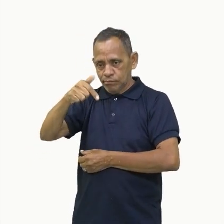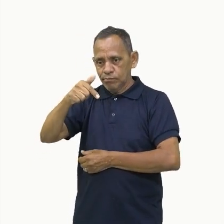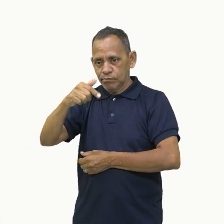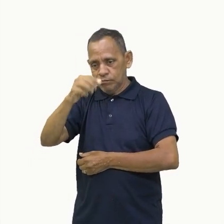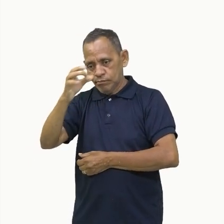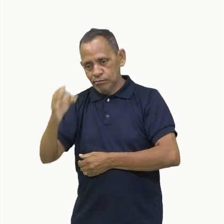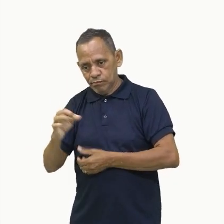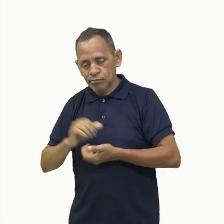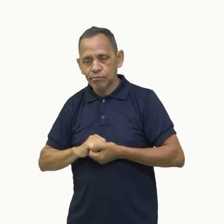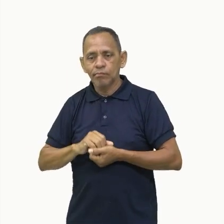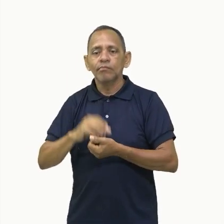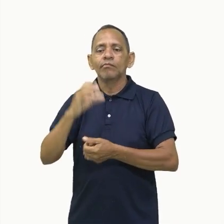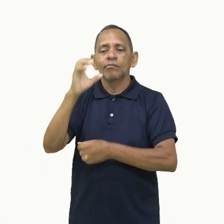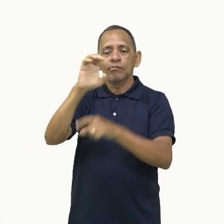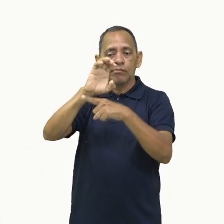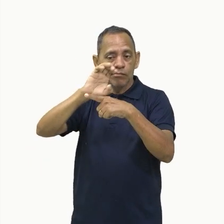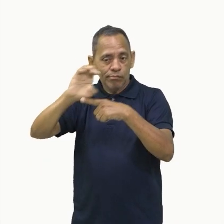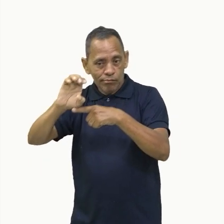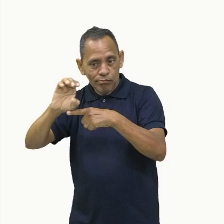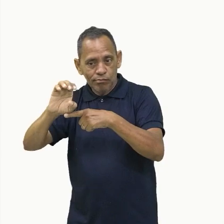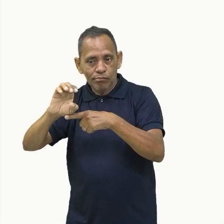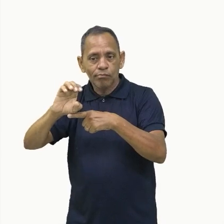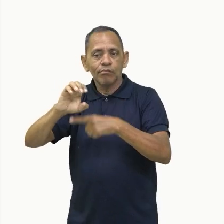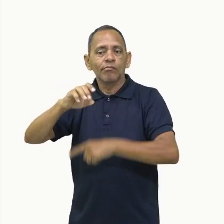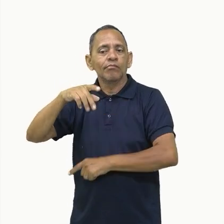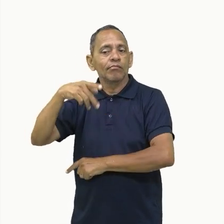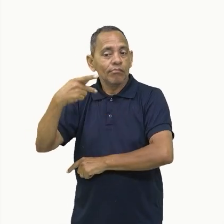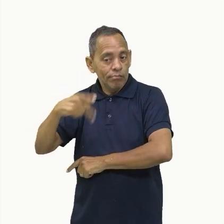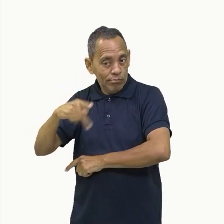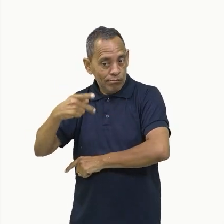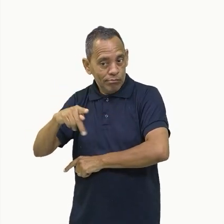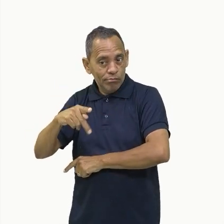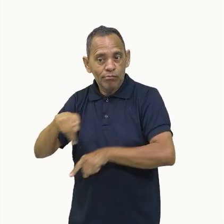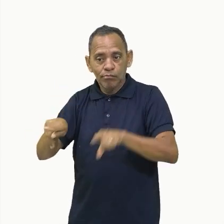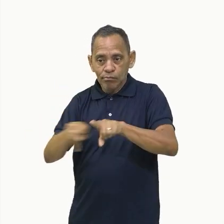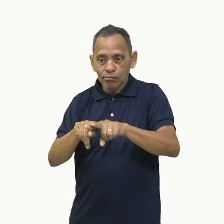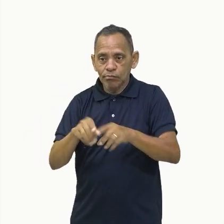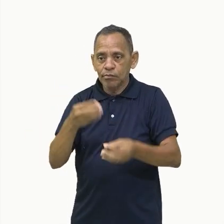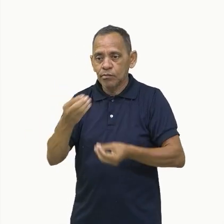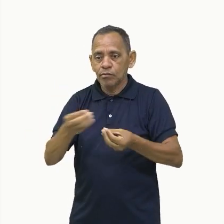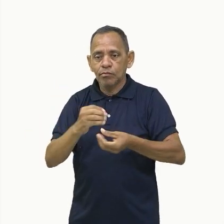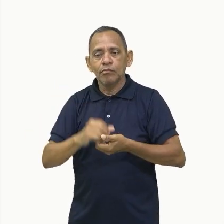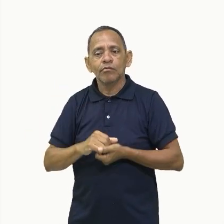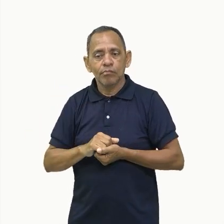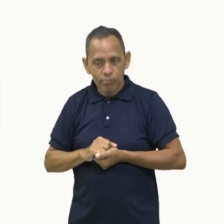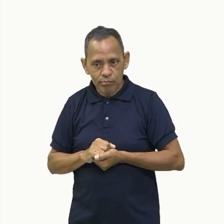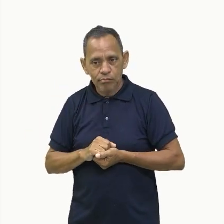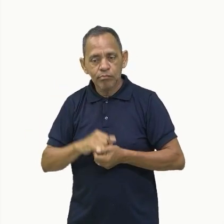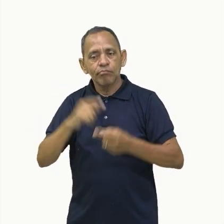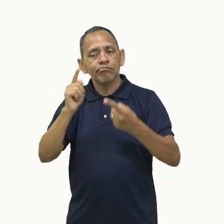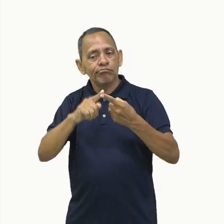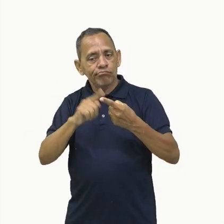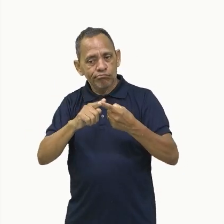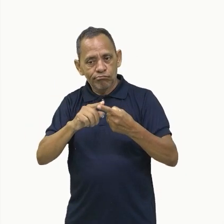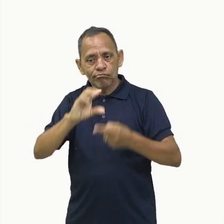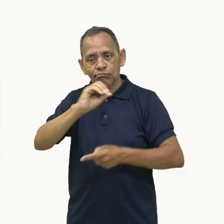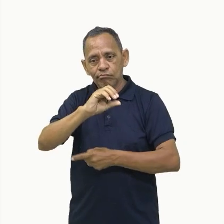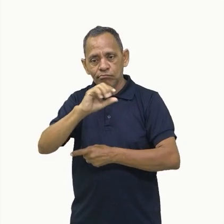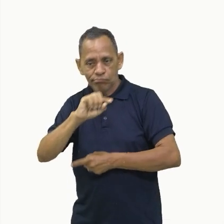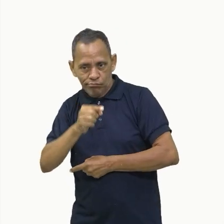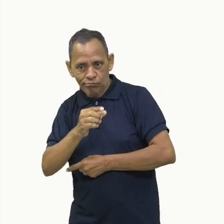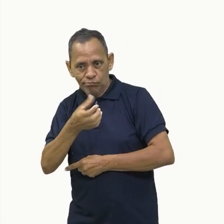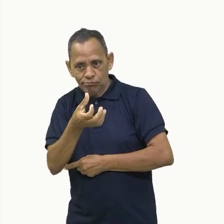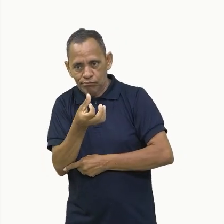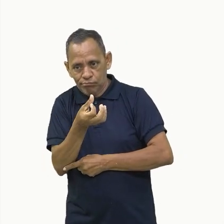já vai diminuindo em relação à participação da produção global. O Equador fica em torno aí com 0,6%